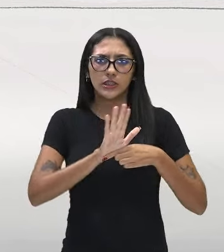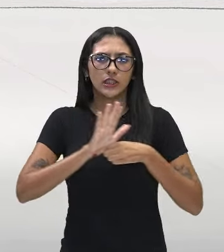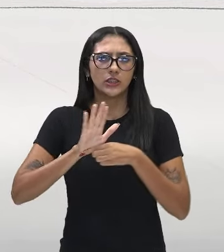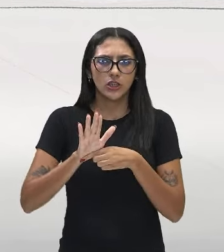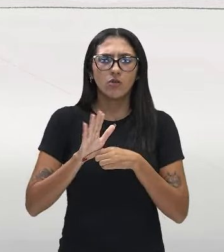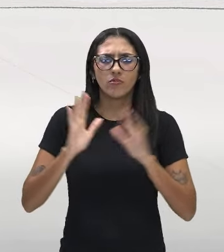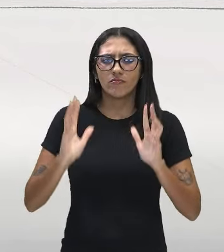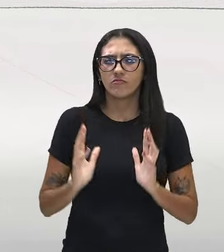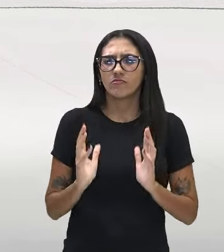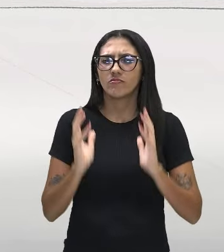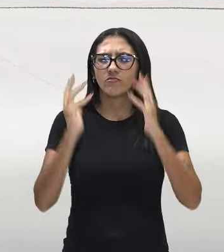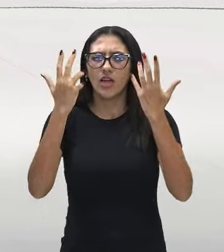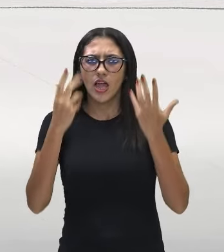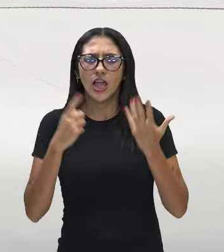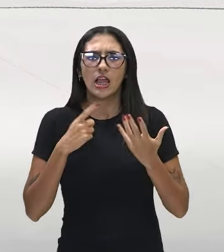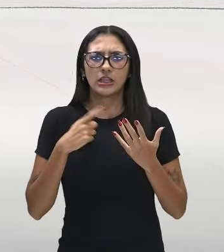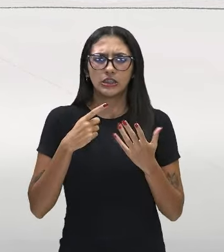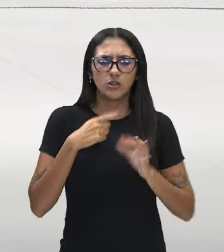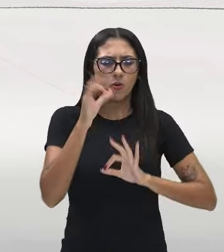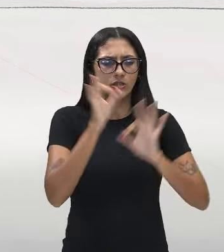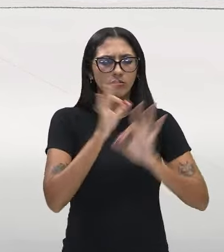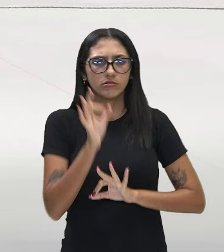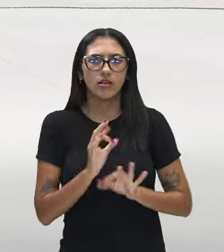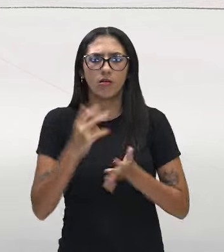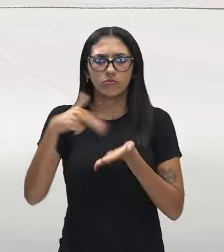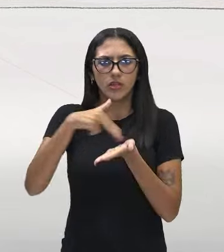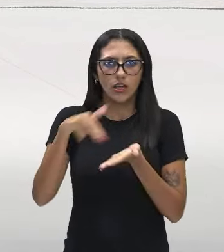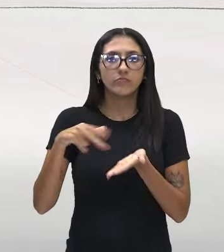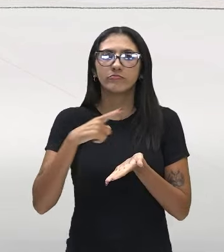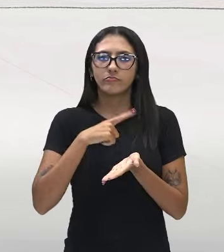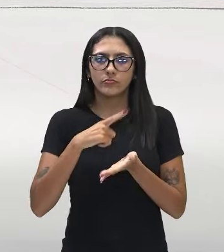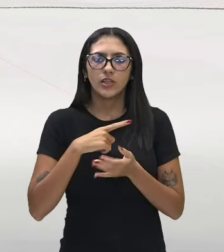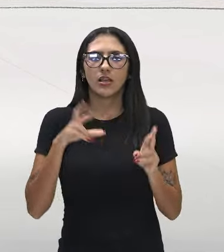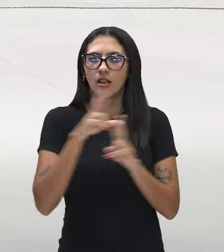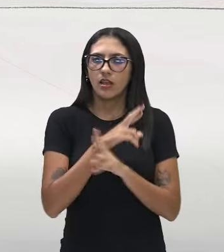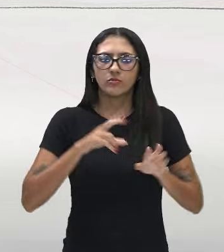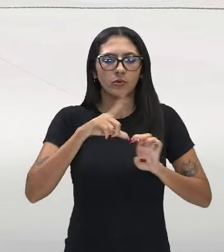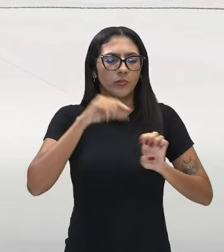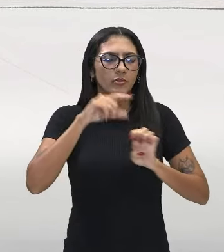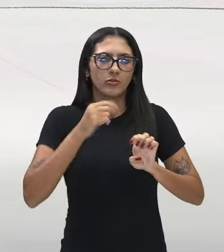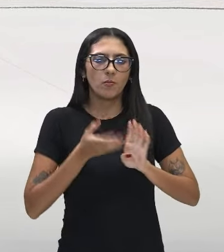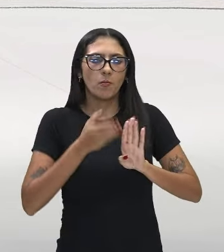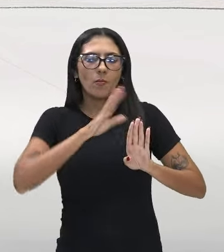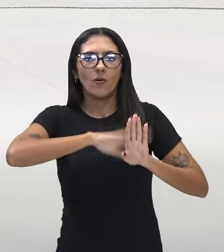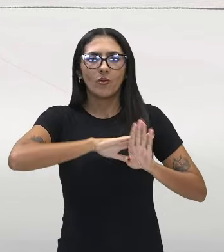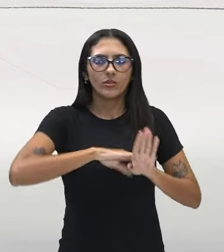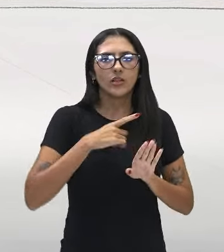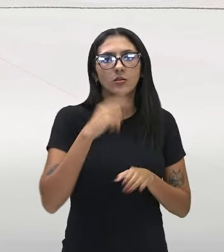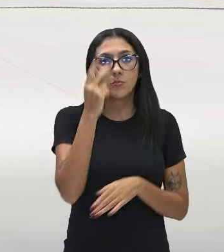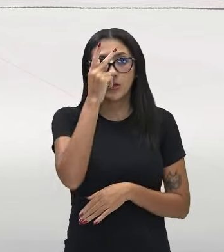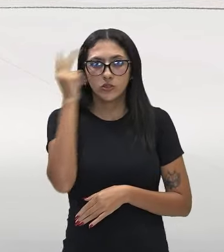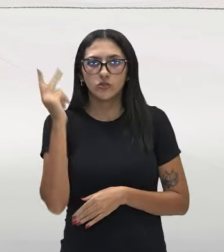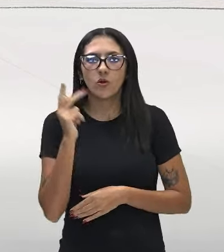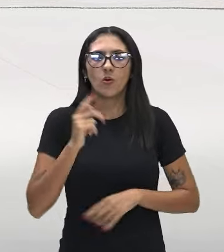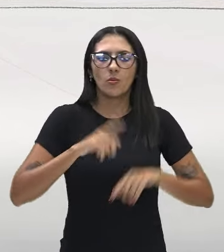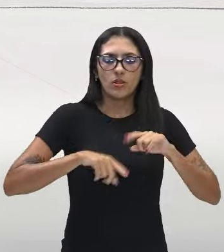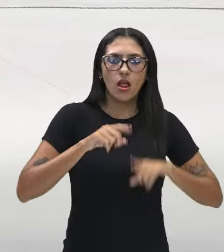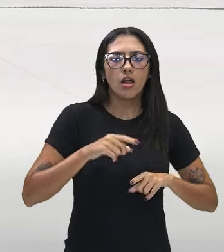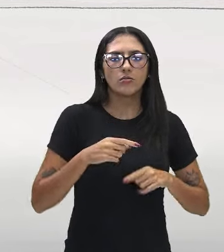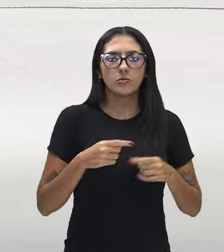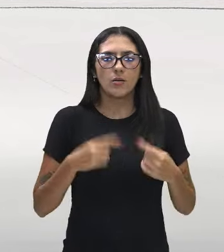dos bois, com toda aquela evolução, aquela dança, tem muito empreendedorismo por trás, gente. Tem músicos que estão ali tocando, tem